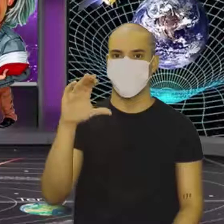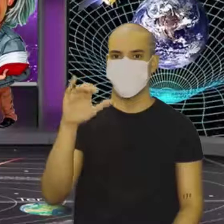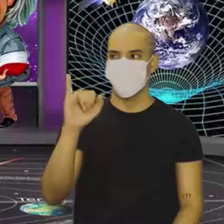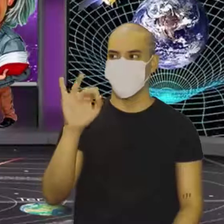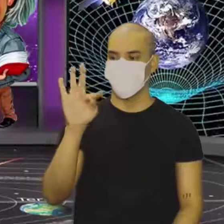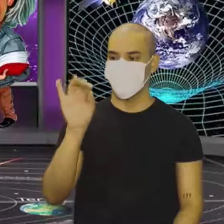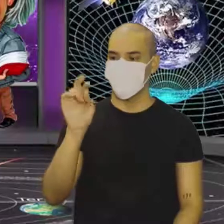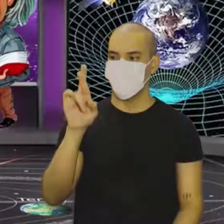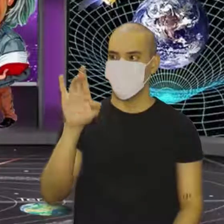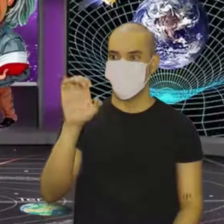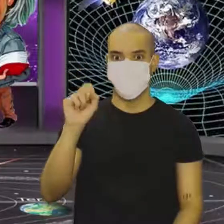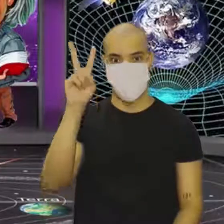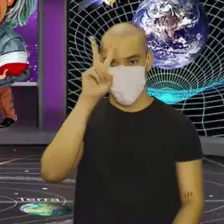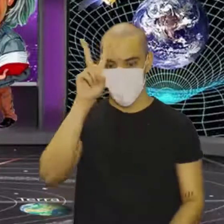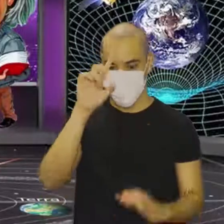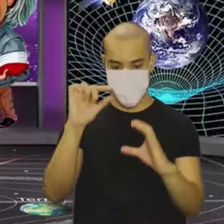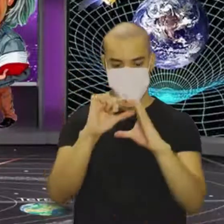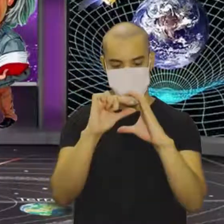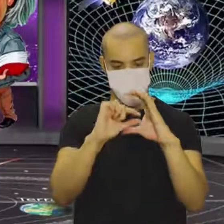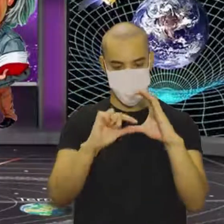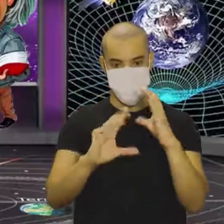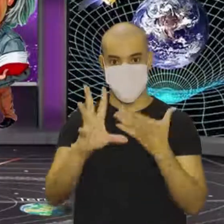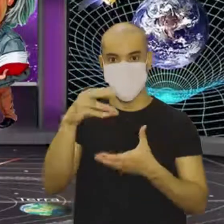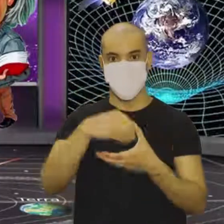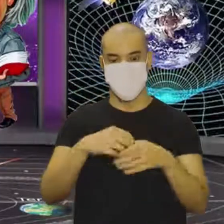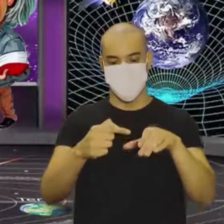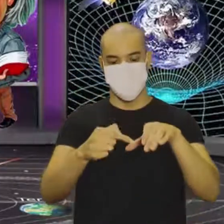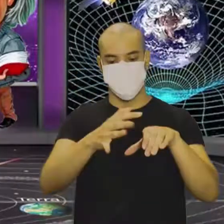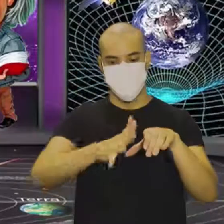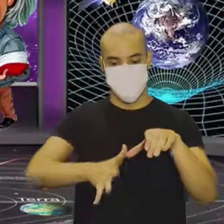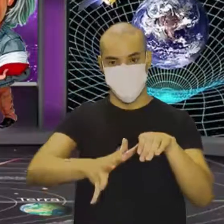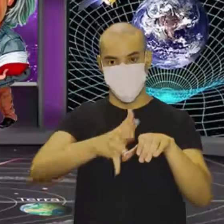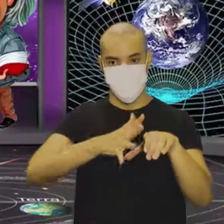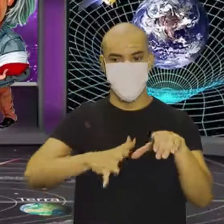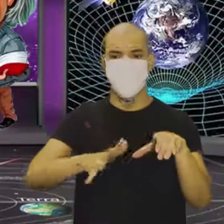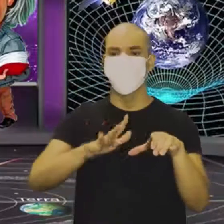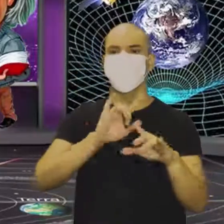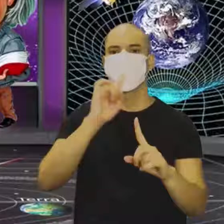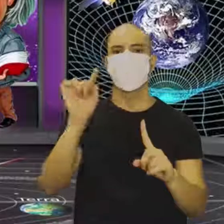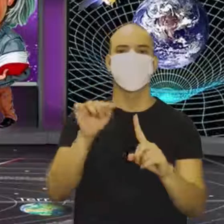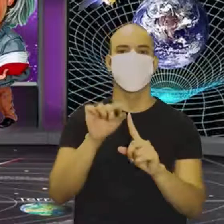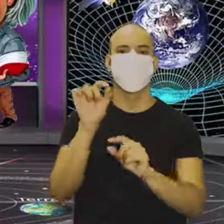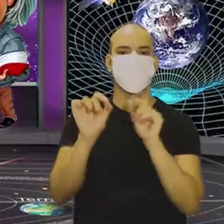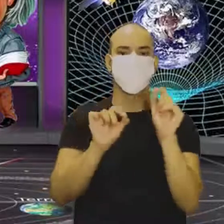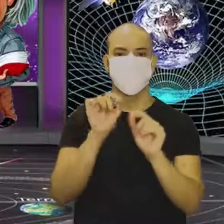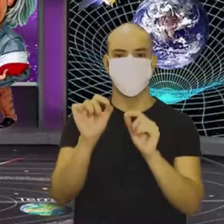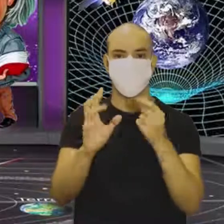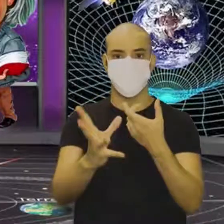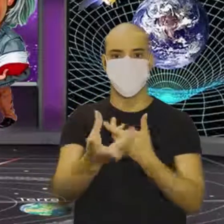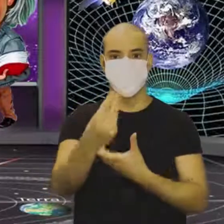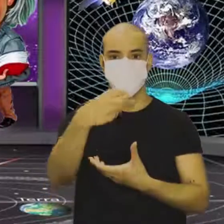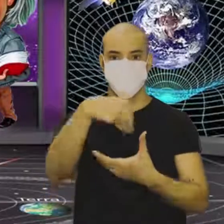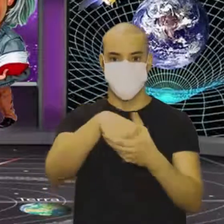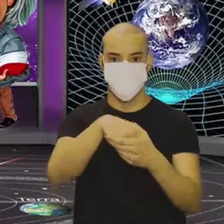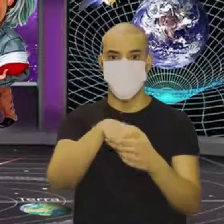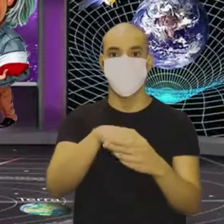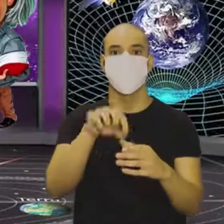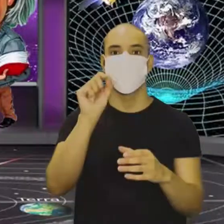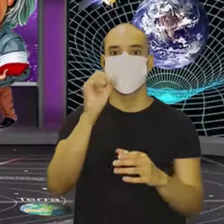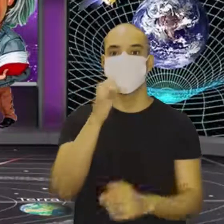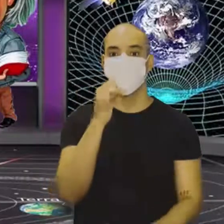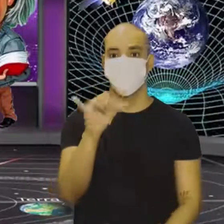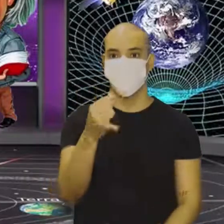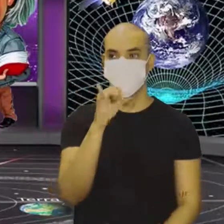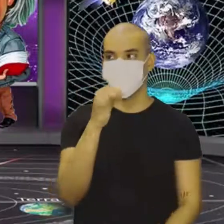que os capacitores lá nos circuitos elétricos, eles servem para armazenar carga elétrica, certo?